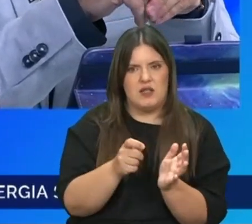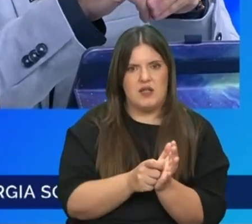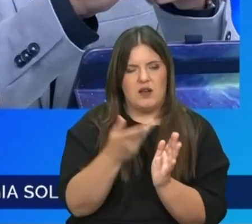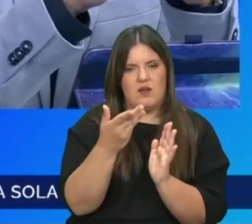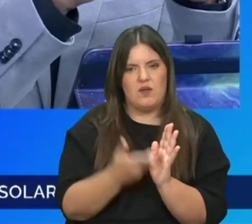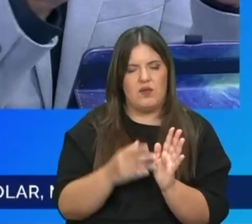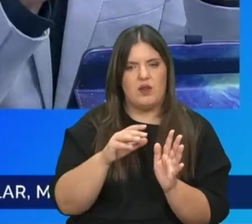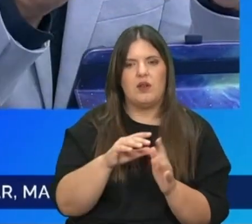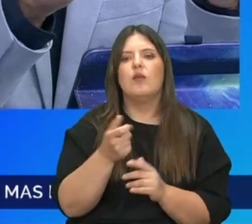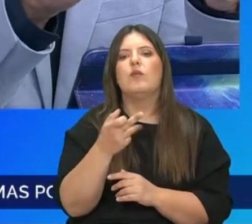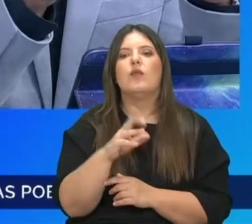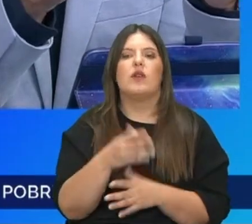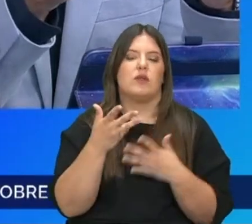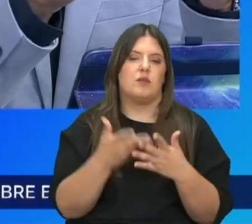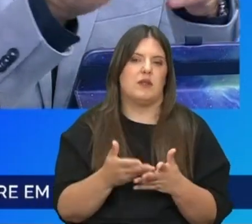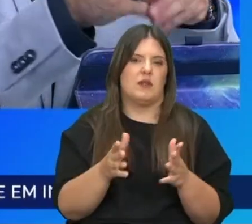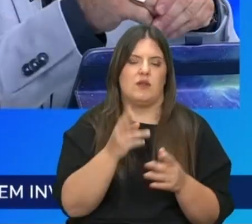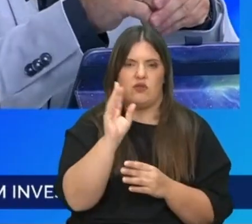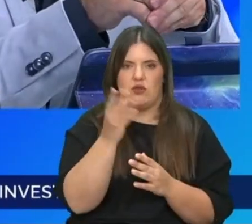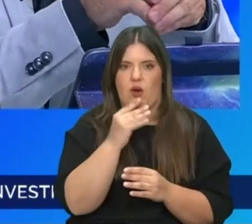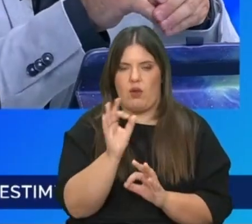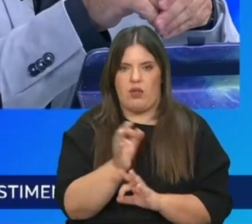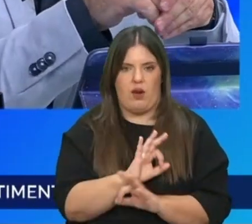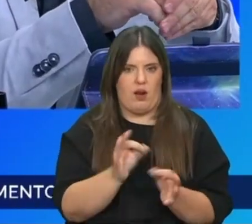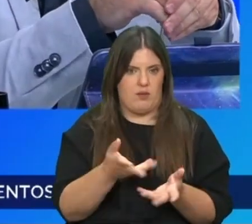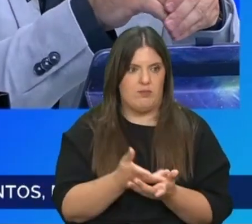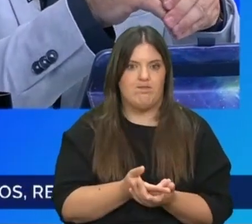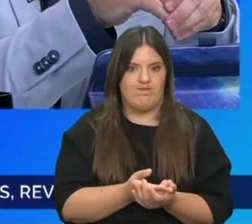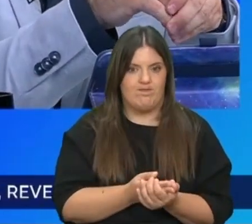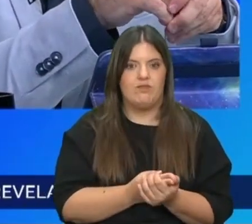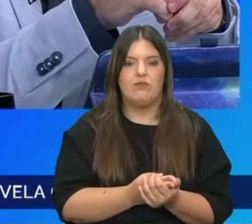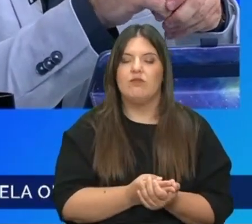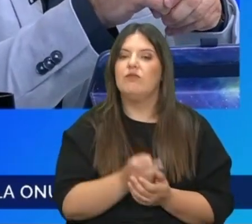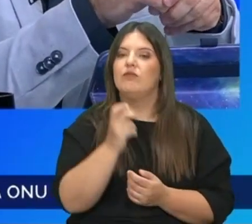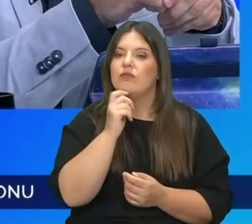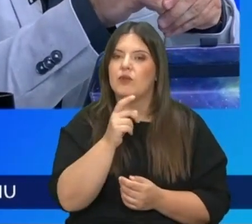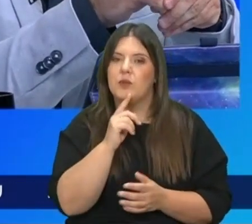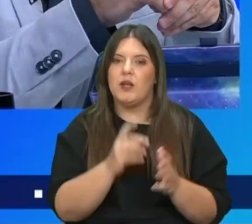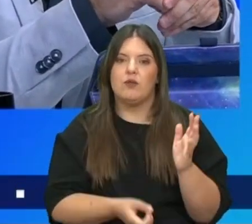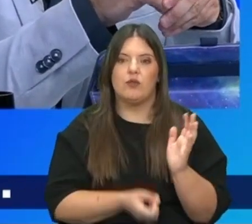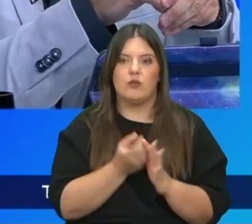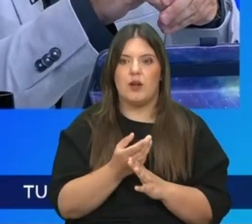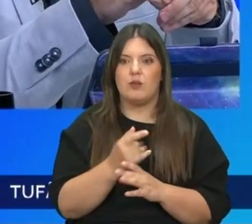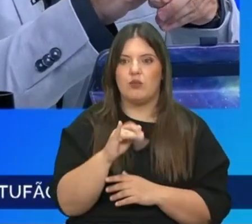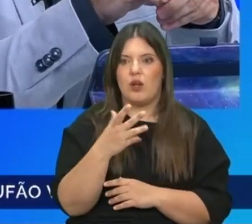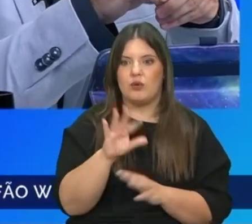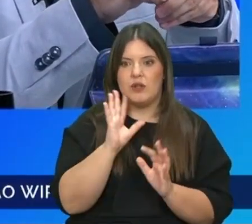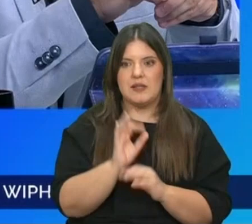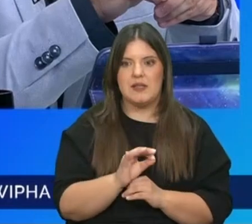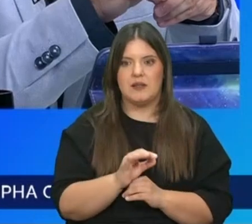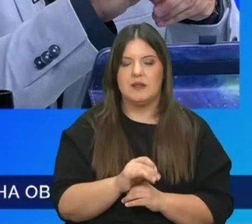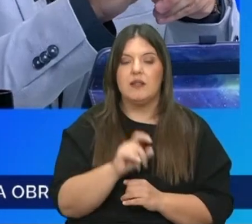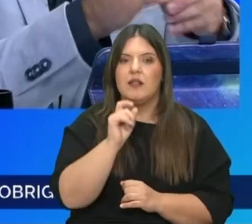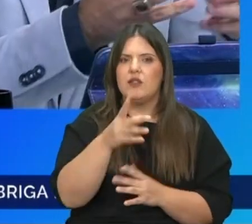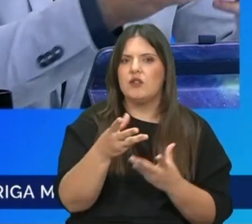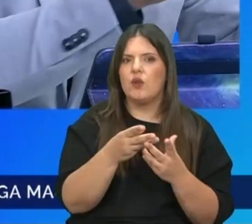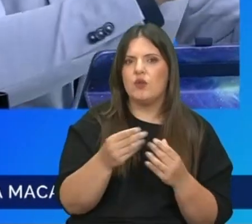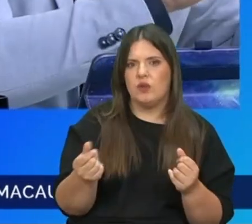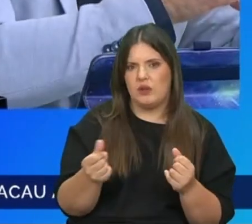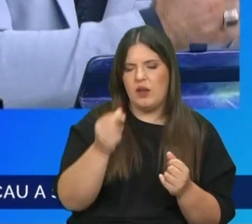existência de buracos negros com esta massa extraordinária. Hipótese para formar buracos negros com esta massa. Será que isto é o